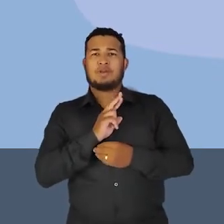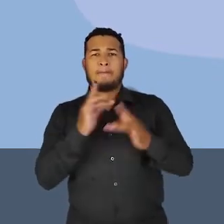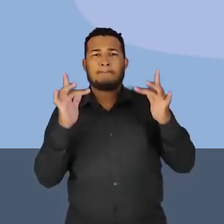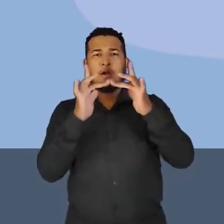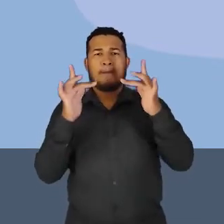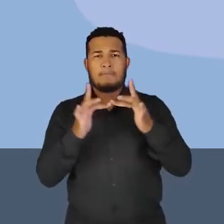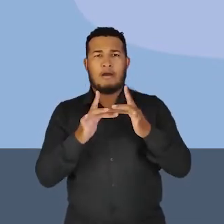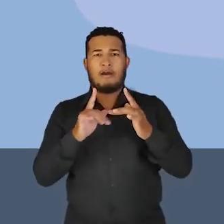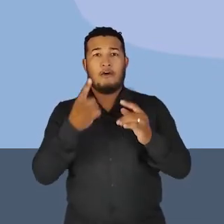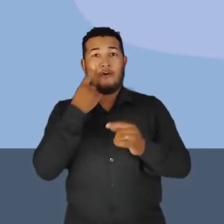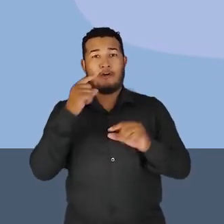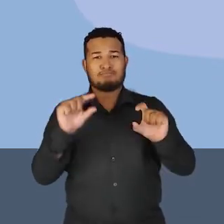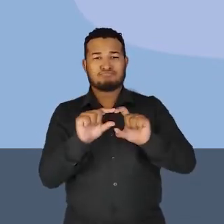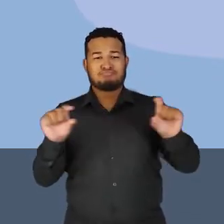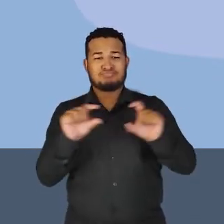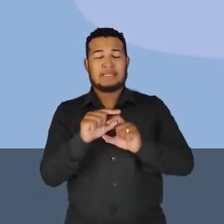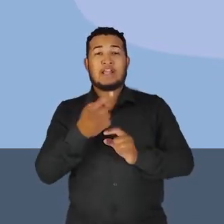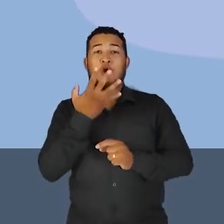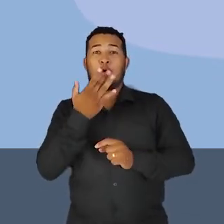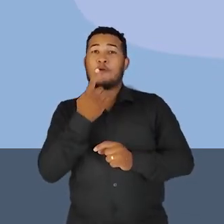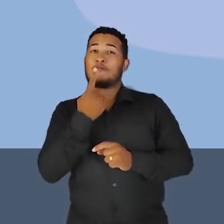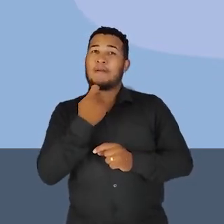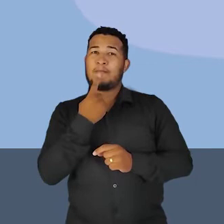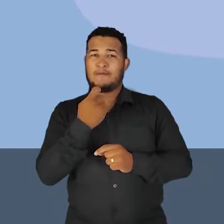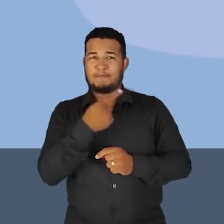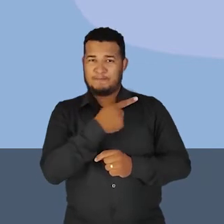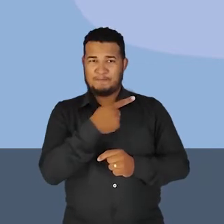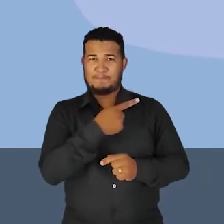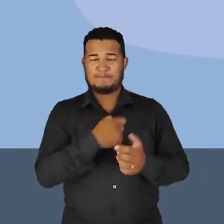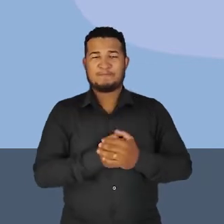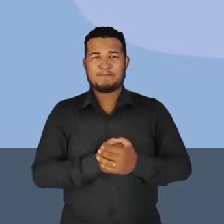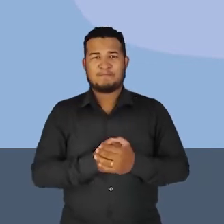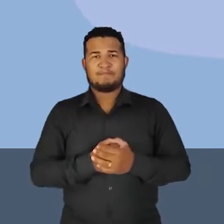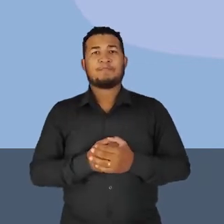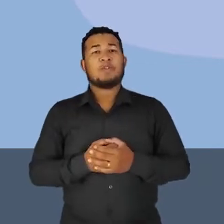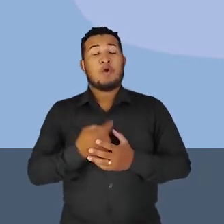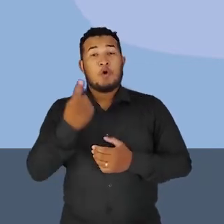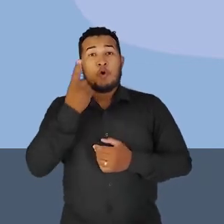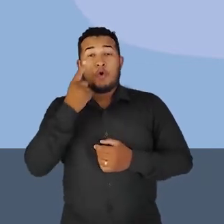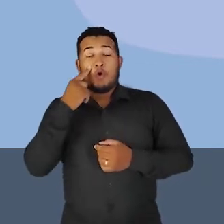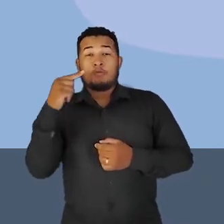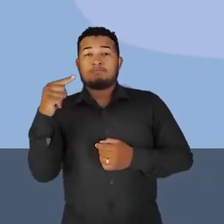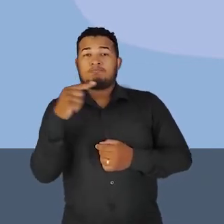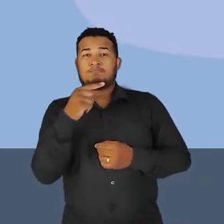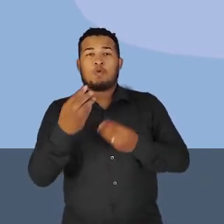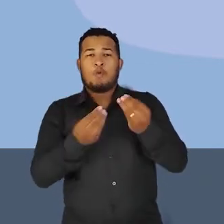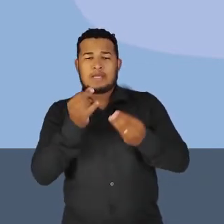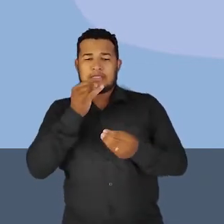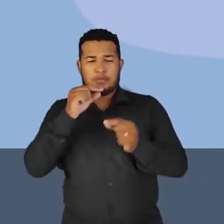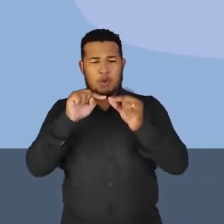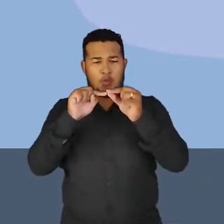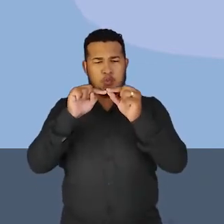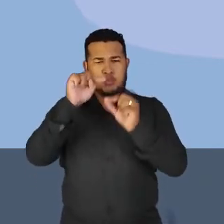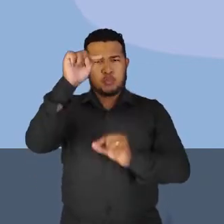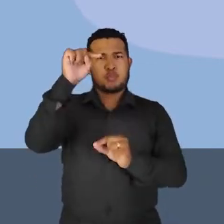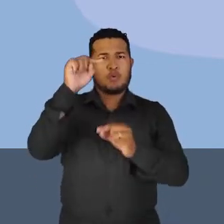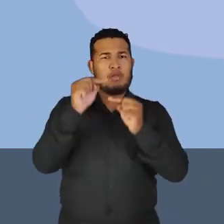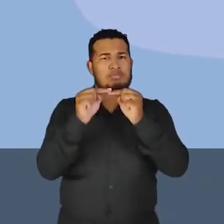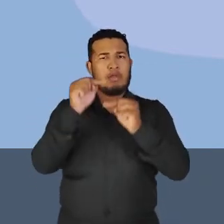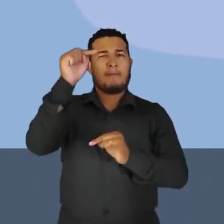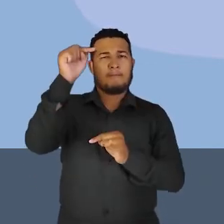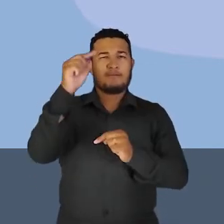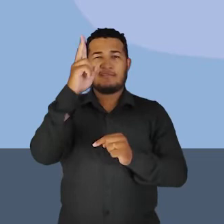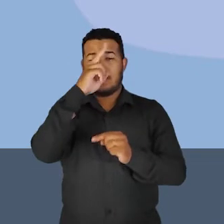está ali embaixo, uma seta de cor vermelha. Olha para o tamanho desta seta. Lembre-se que